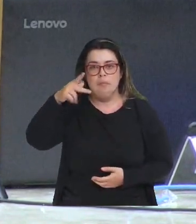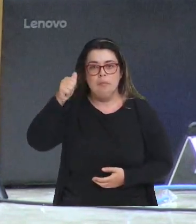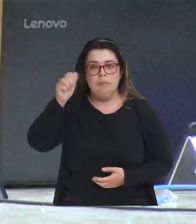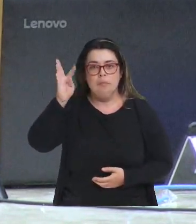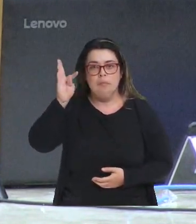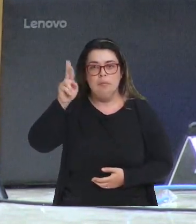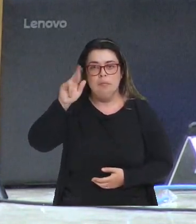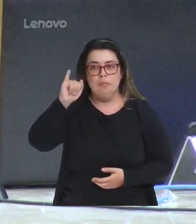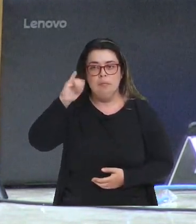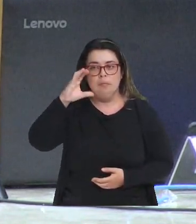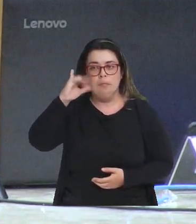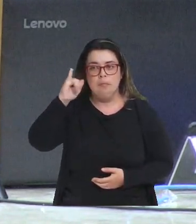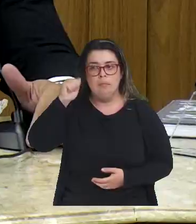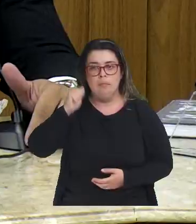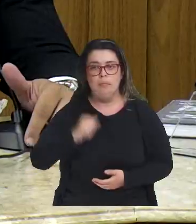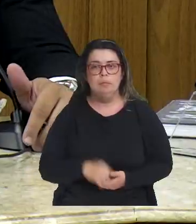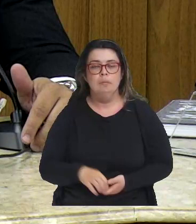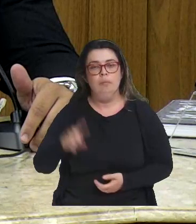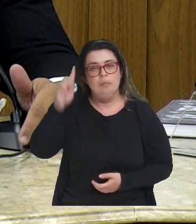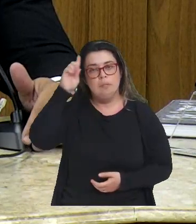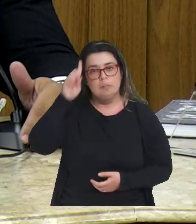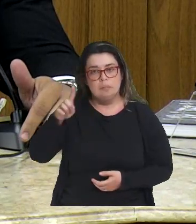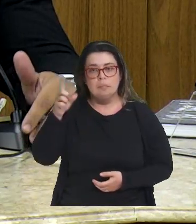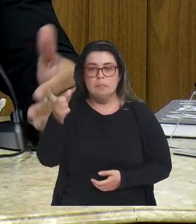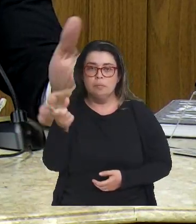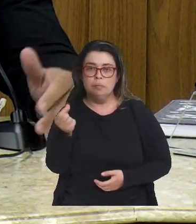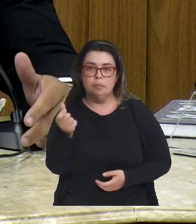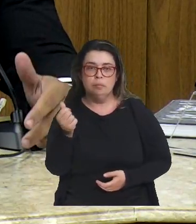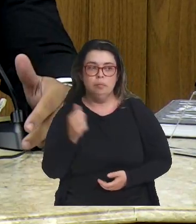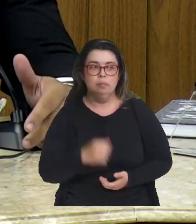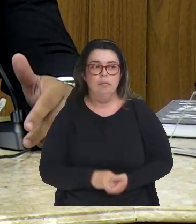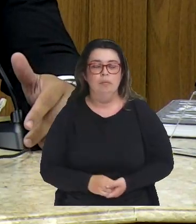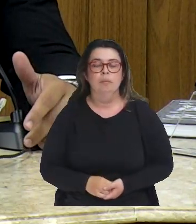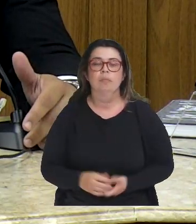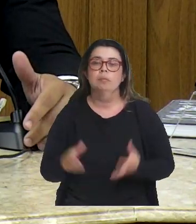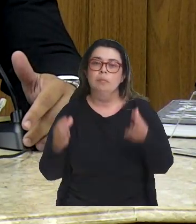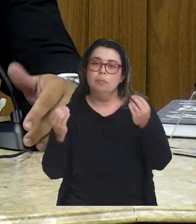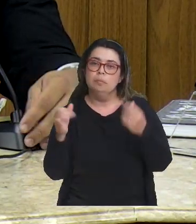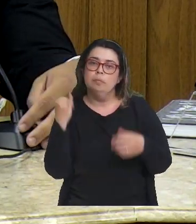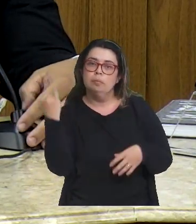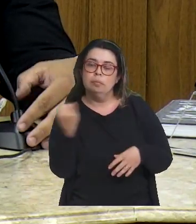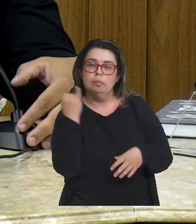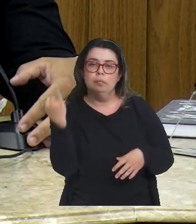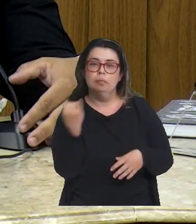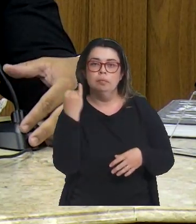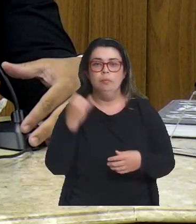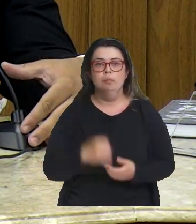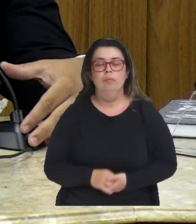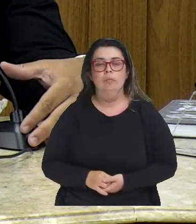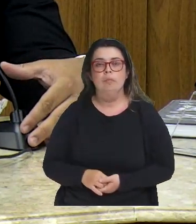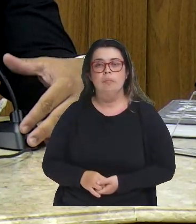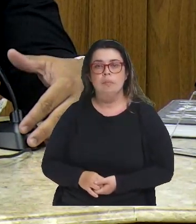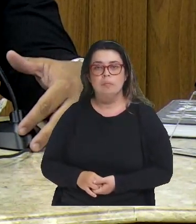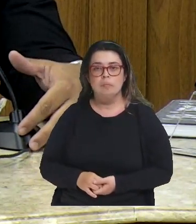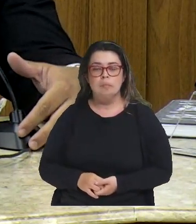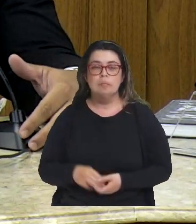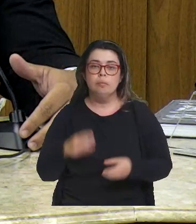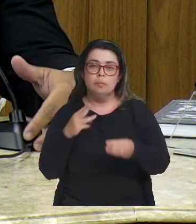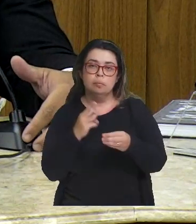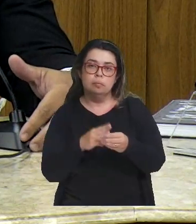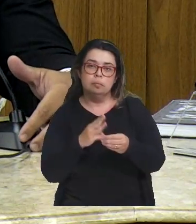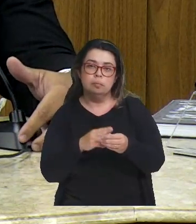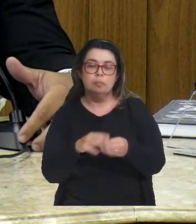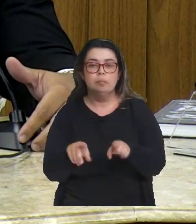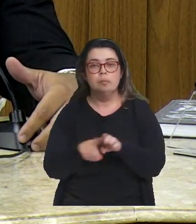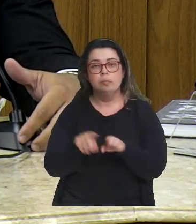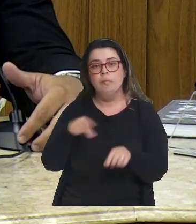partido, por disponibilizar esse recurso, que será tão importante para a segurança pública do nosso município, como bem mencionou o vereador